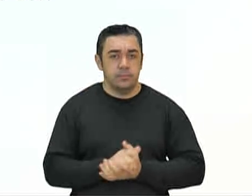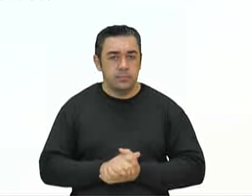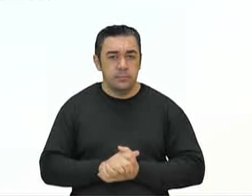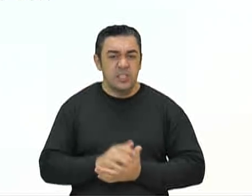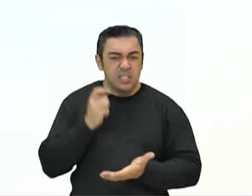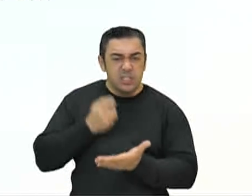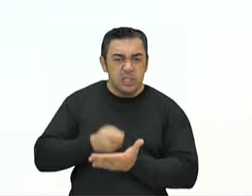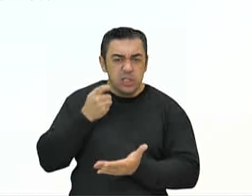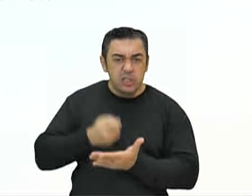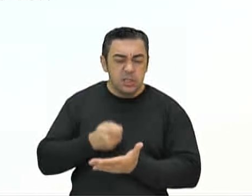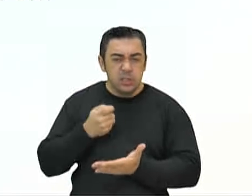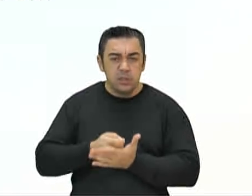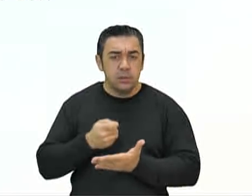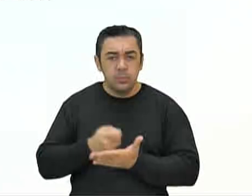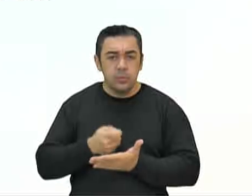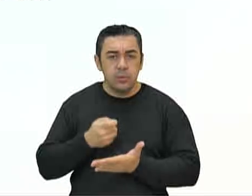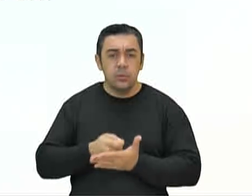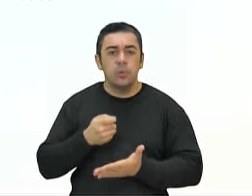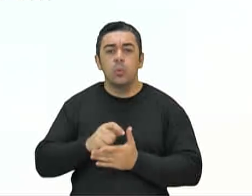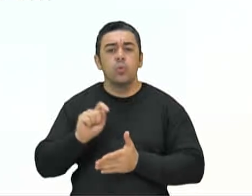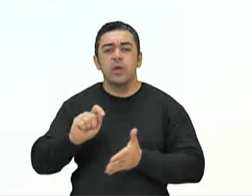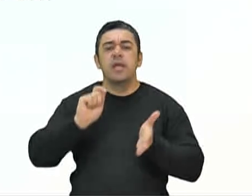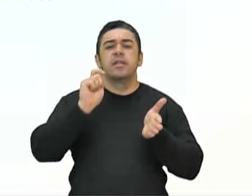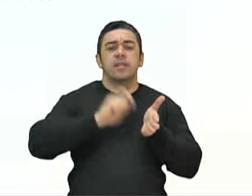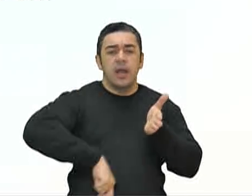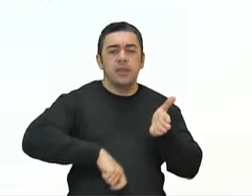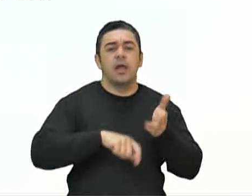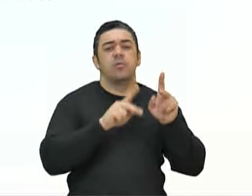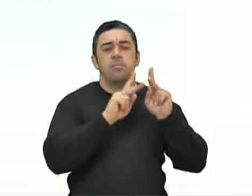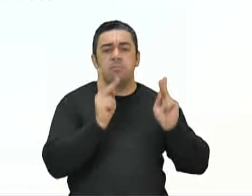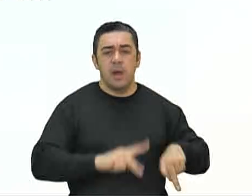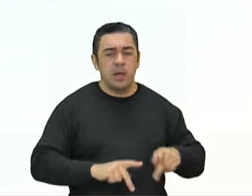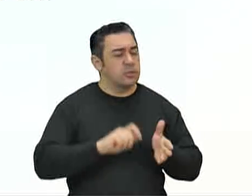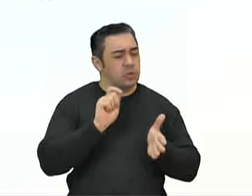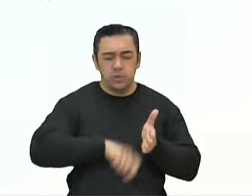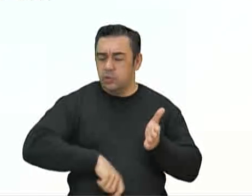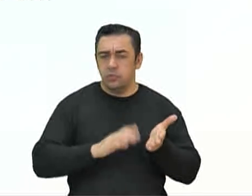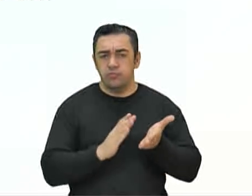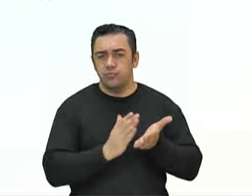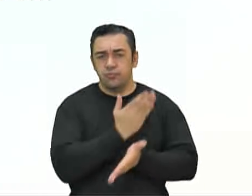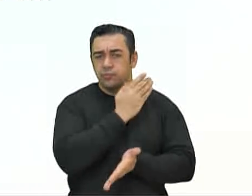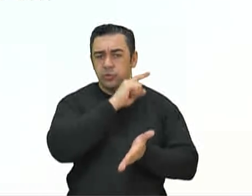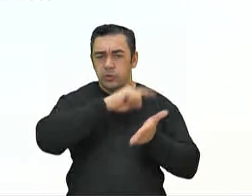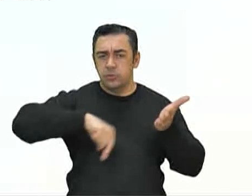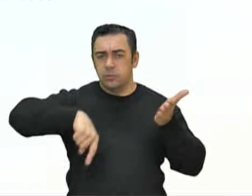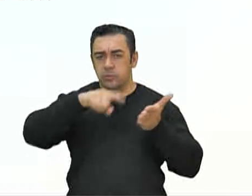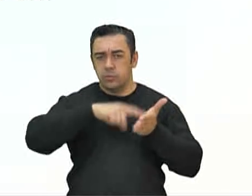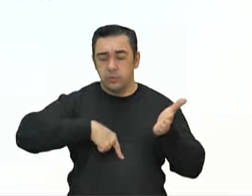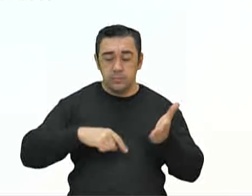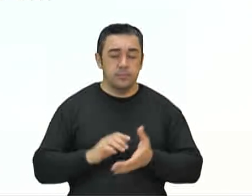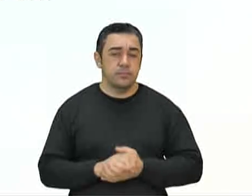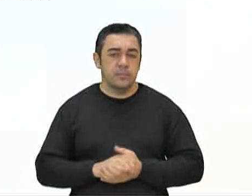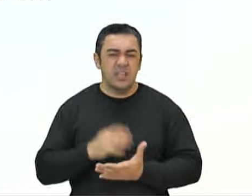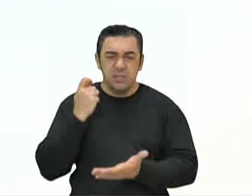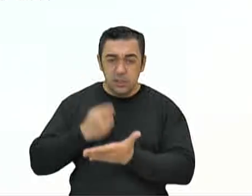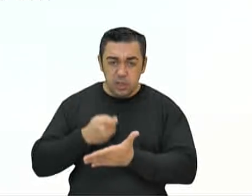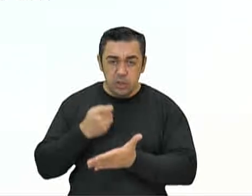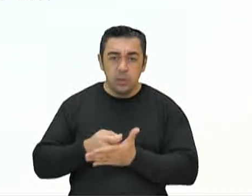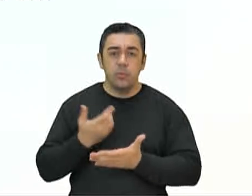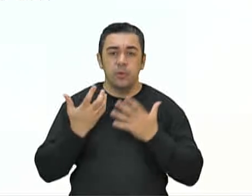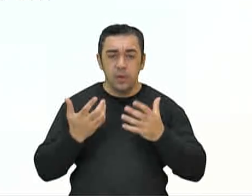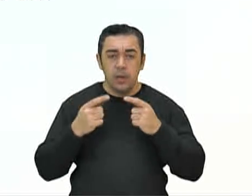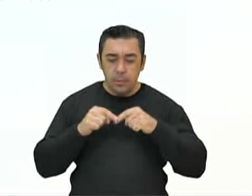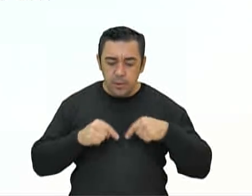Exigimos a abolição dos tratados de paz de Versalhes e de Saint-Germain. Exigimos